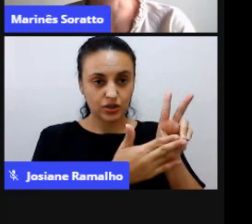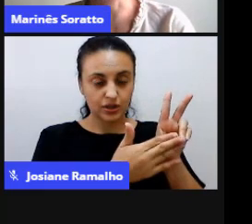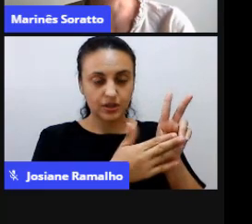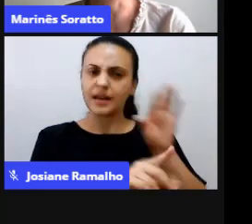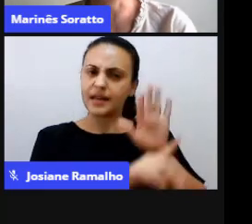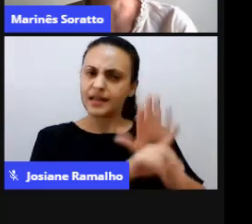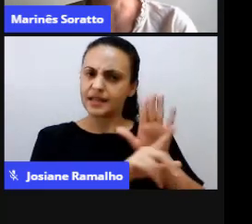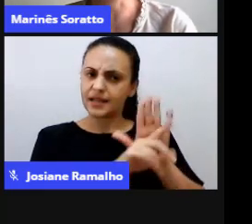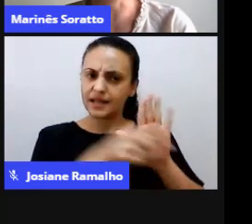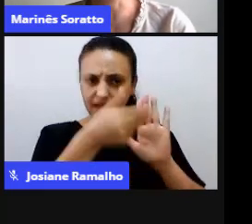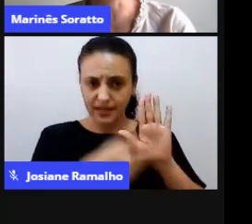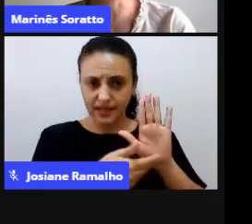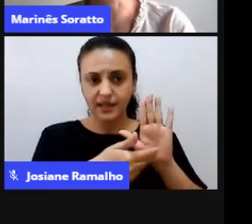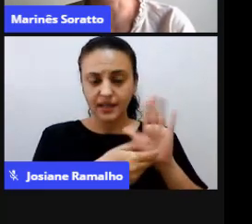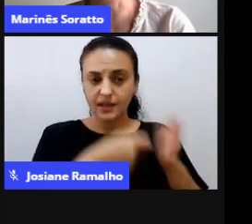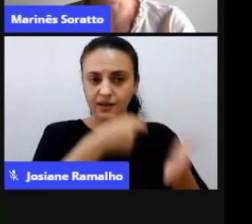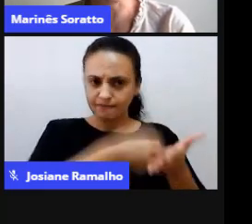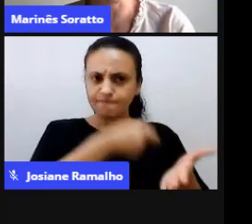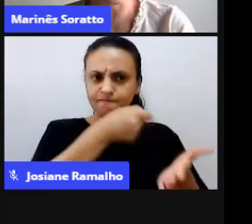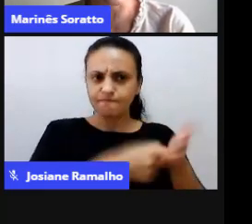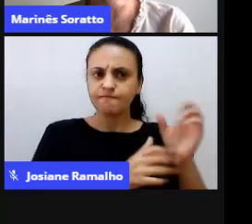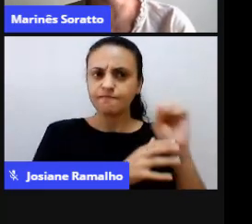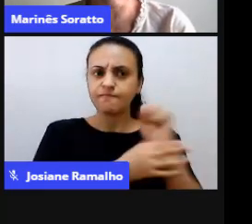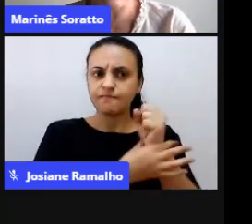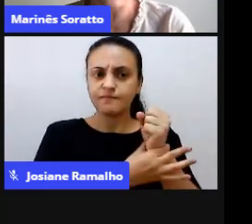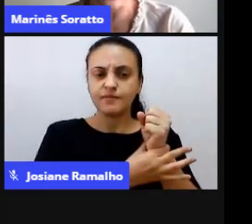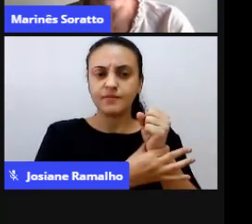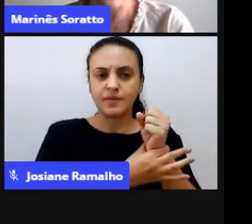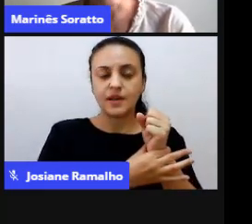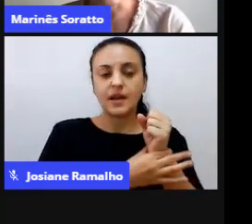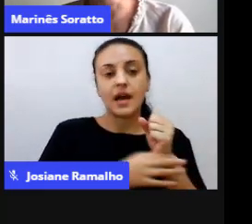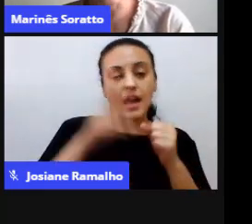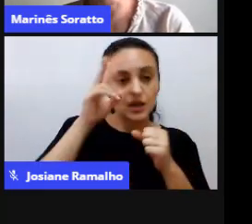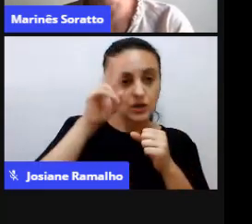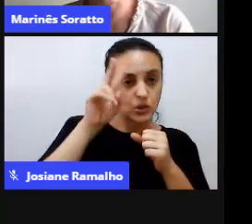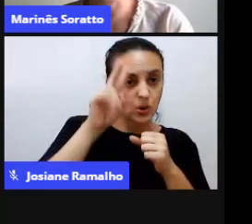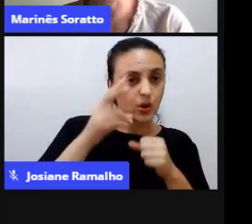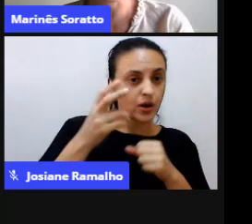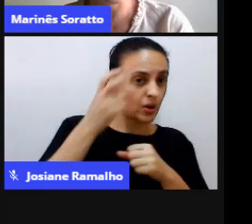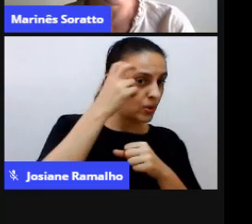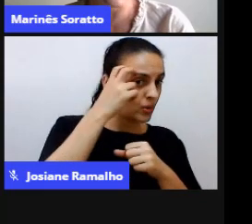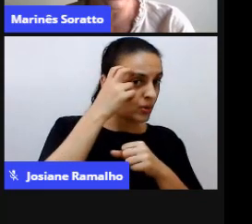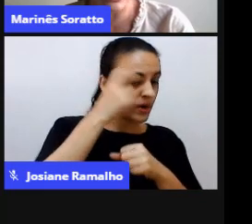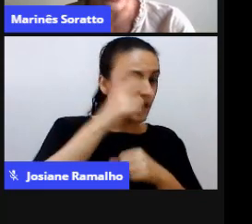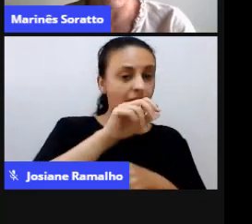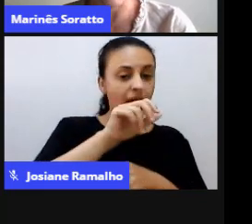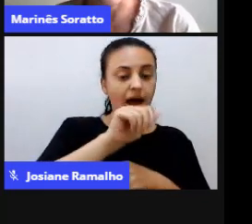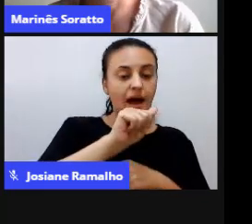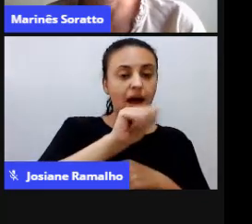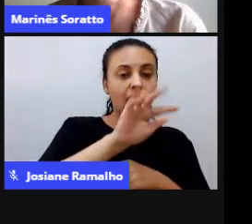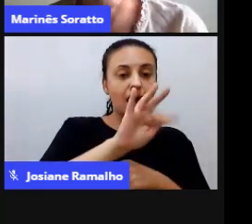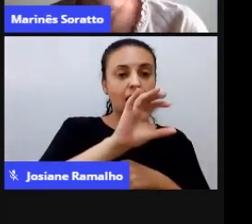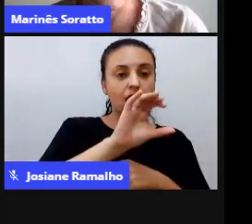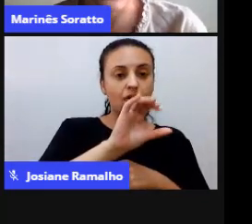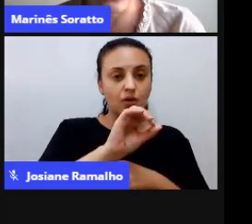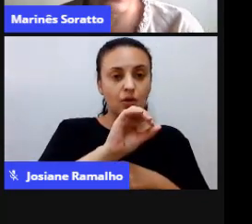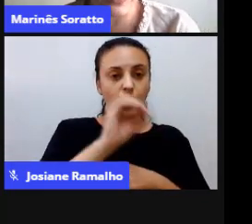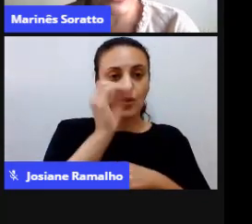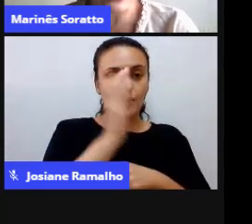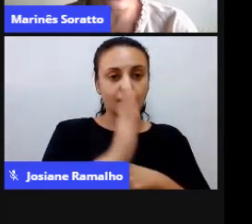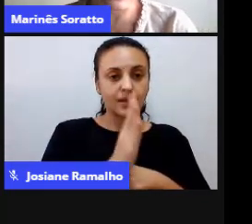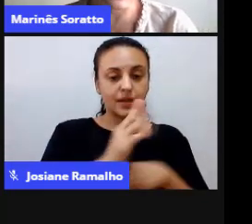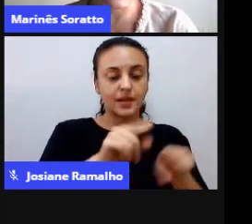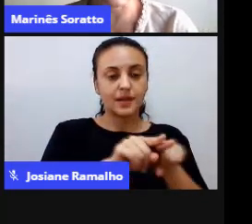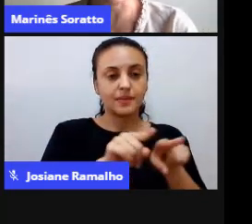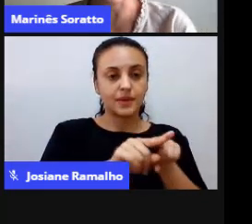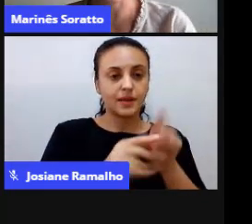lei, ela torna obrigatório o ensino da história e cultura afro-brasileira indígena em todo o currículo escolar. Mas a nossa